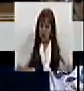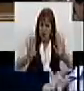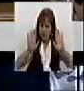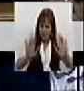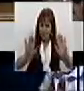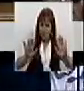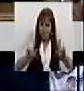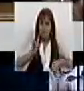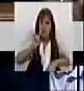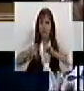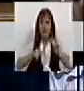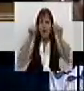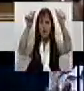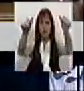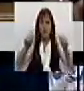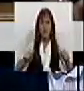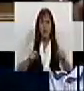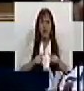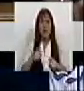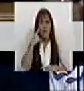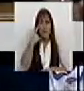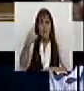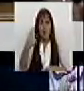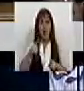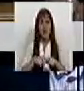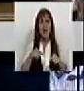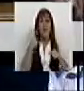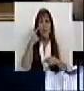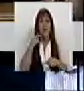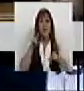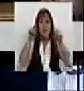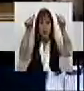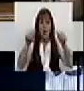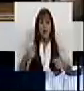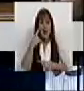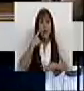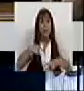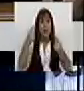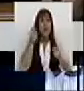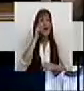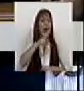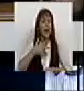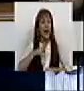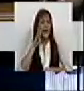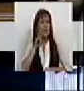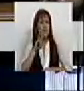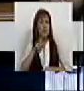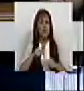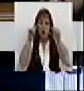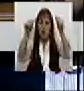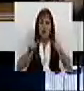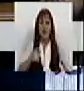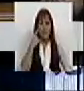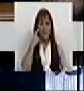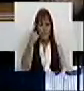vamos àquilo que o ranking só mostra. Vamos àquilo que o ranking só mostra a quem quer ver. O